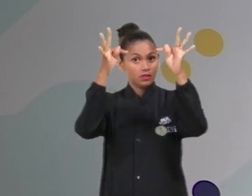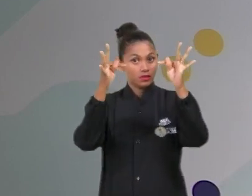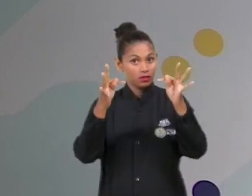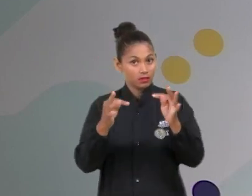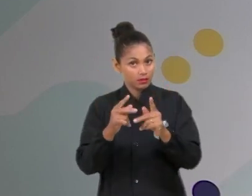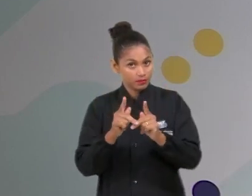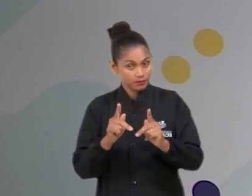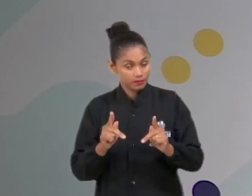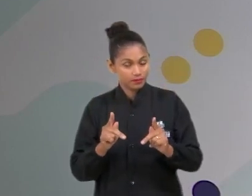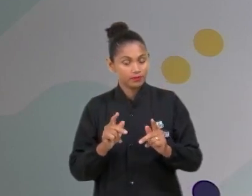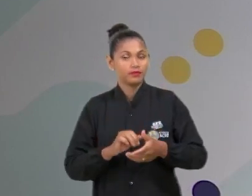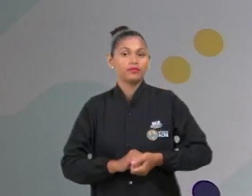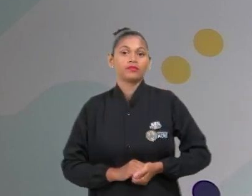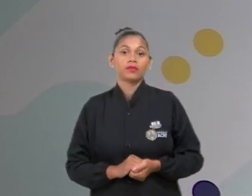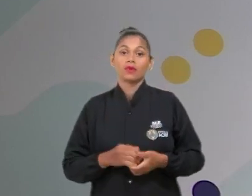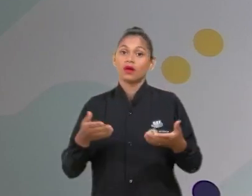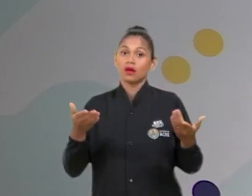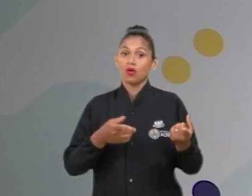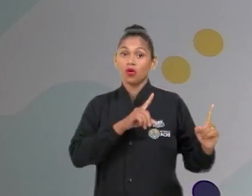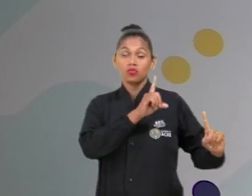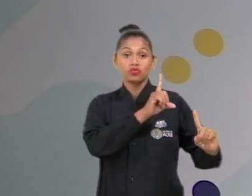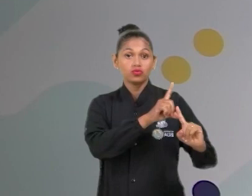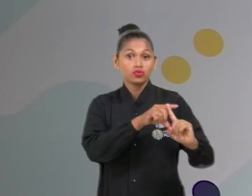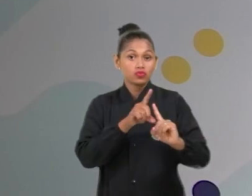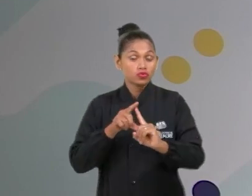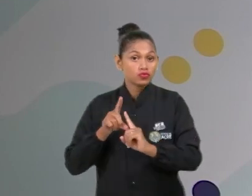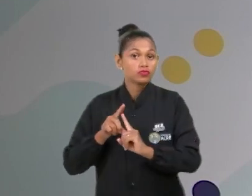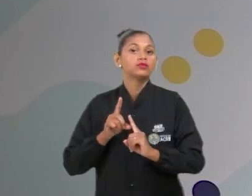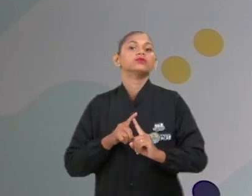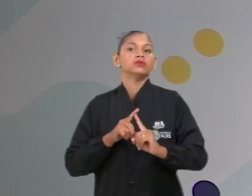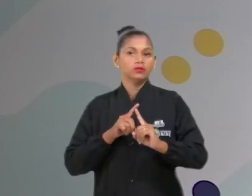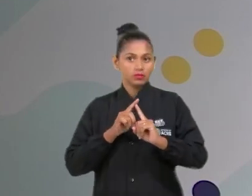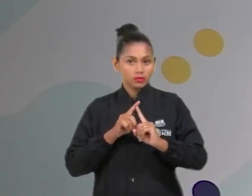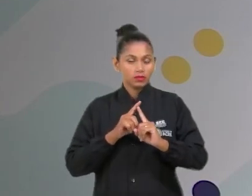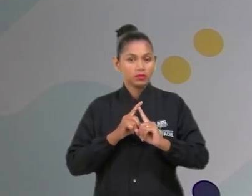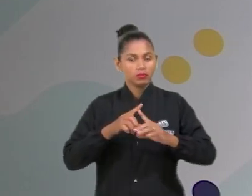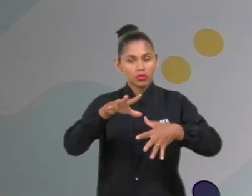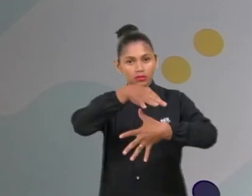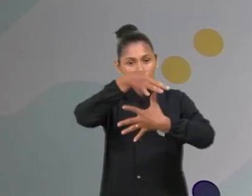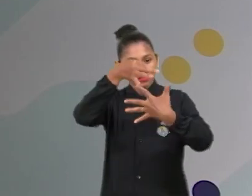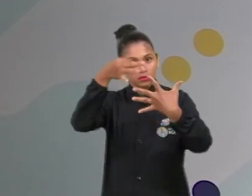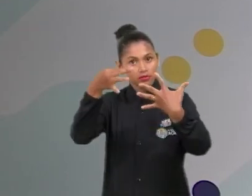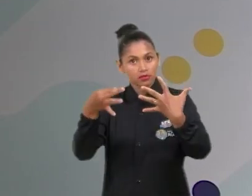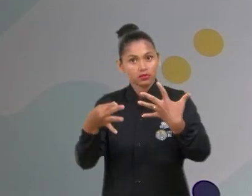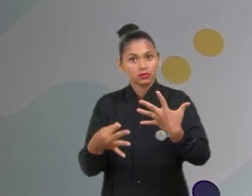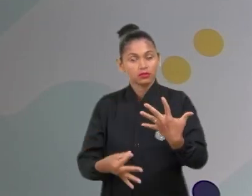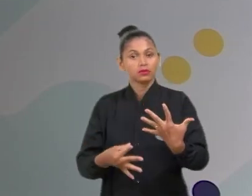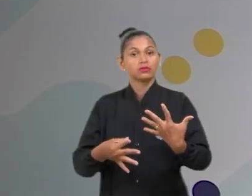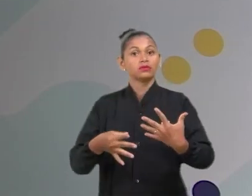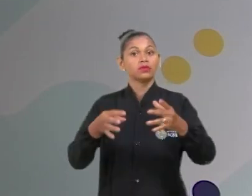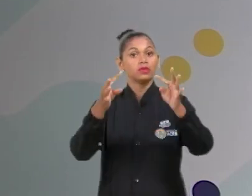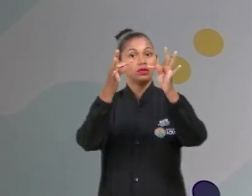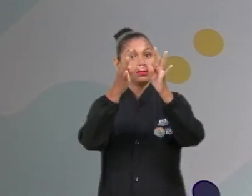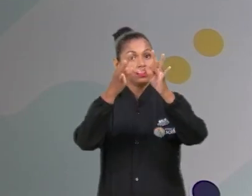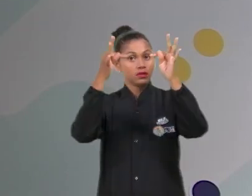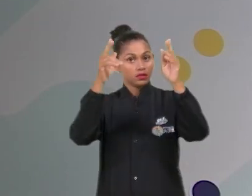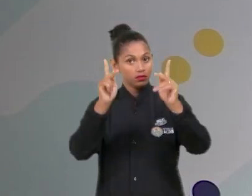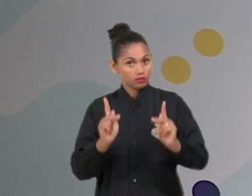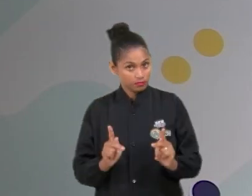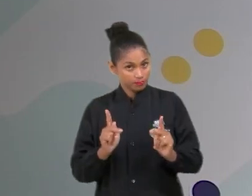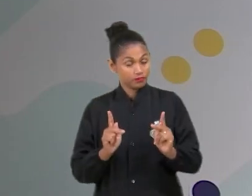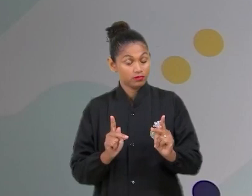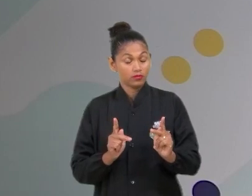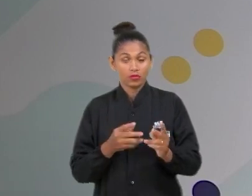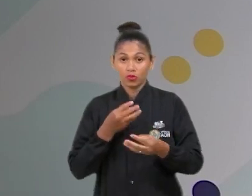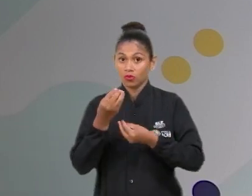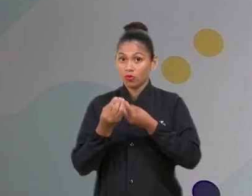a classificação dos elementos na tabela periódica, como que eles estão expostos, tá? E como que eles se encontram